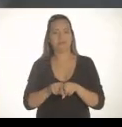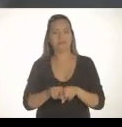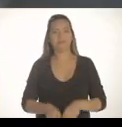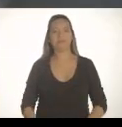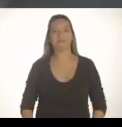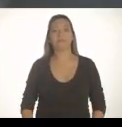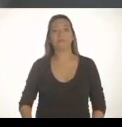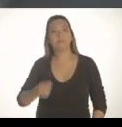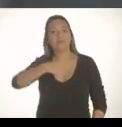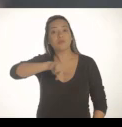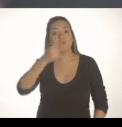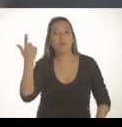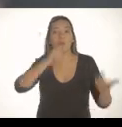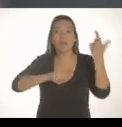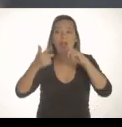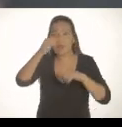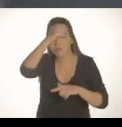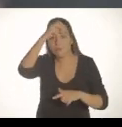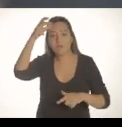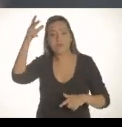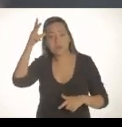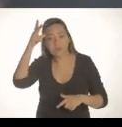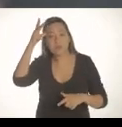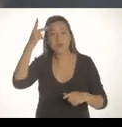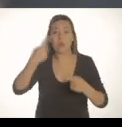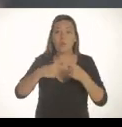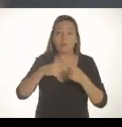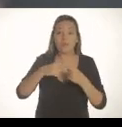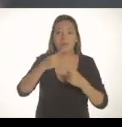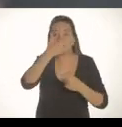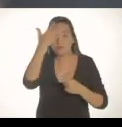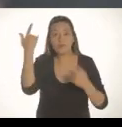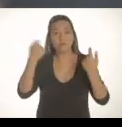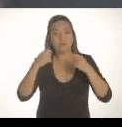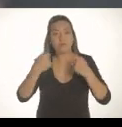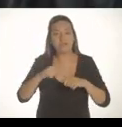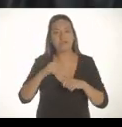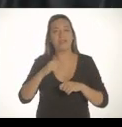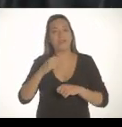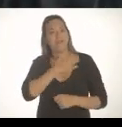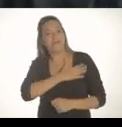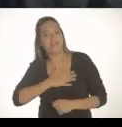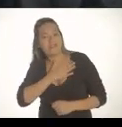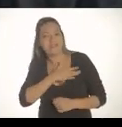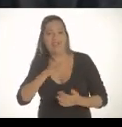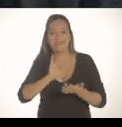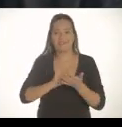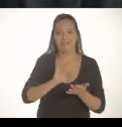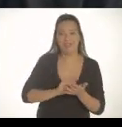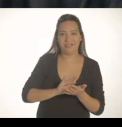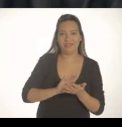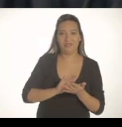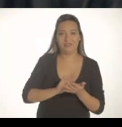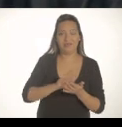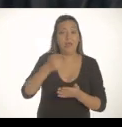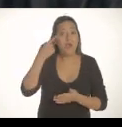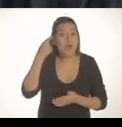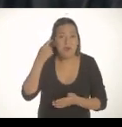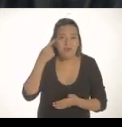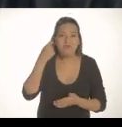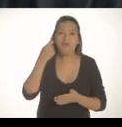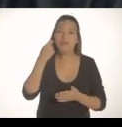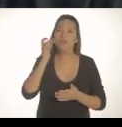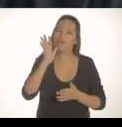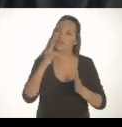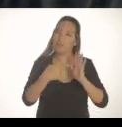A gente precisa ganhar a prefeitura para que as pessoas que moram nesse município sejam mais felizes do que são atualmente. Ele não precisa me convencer de nada, Marcelo.